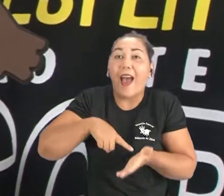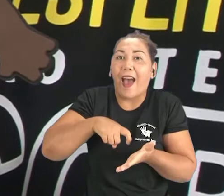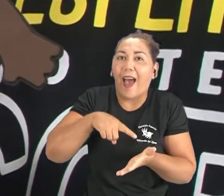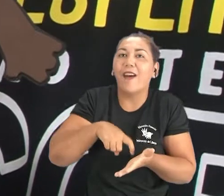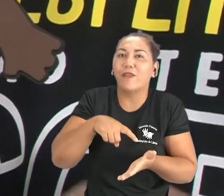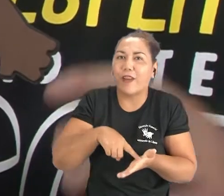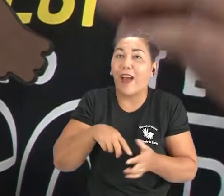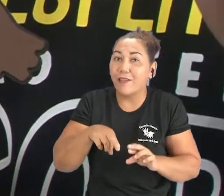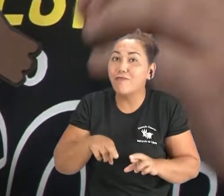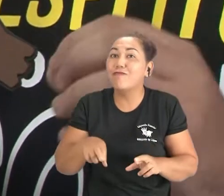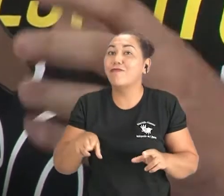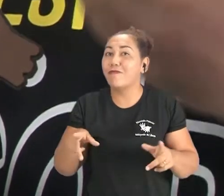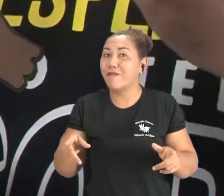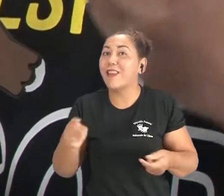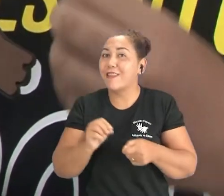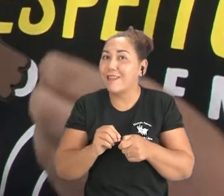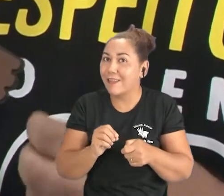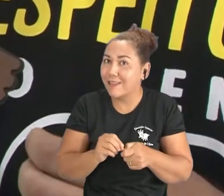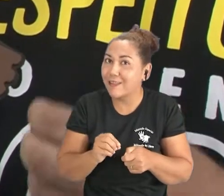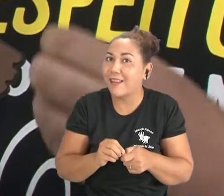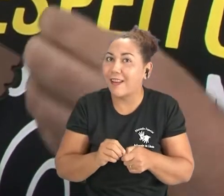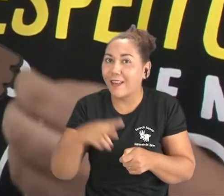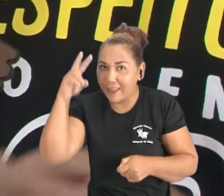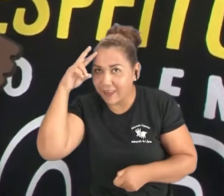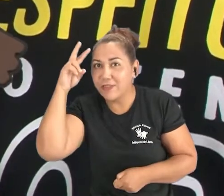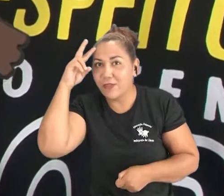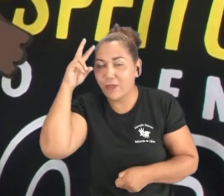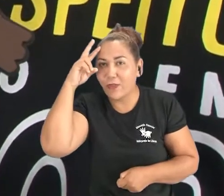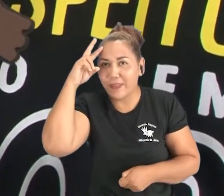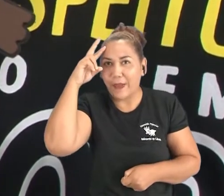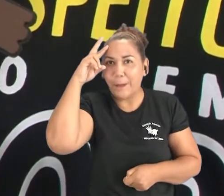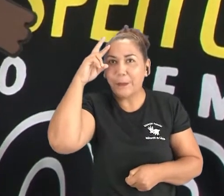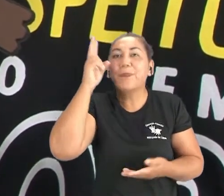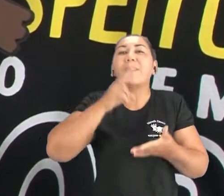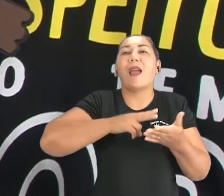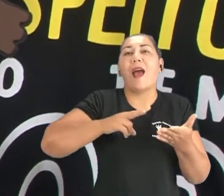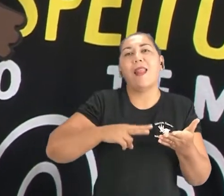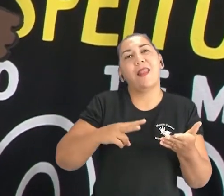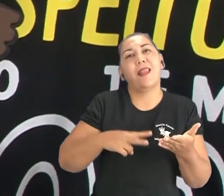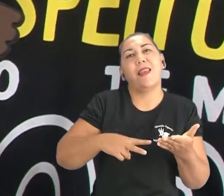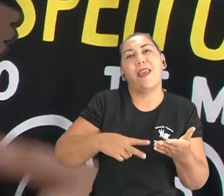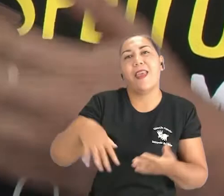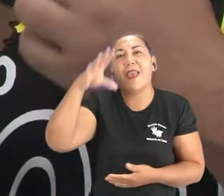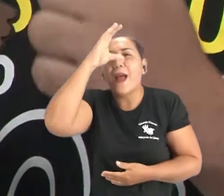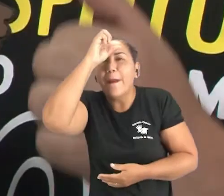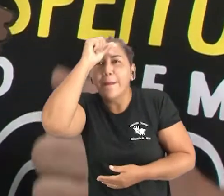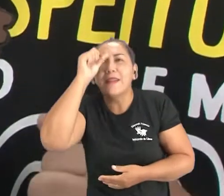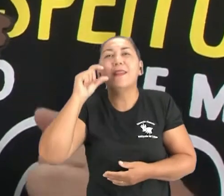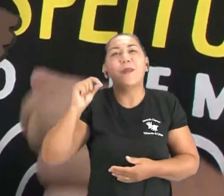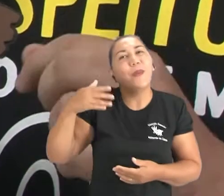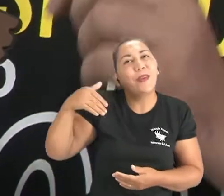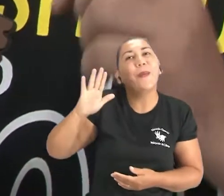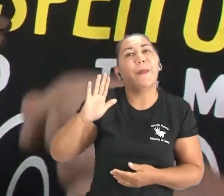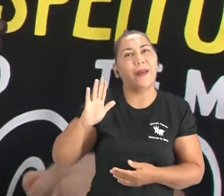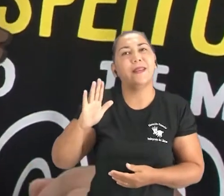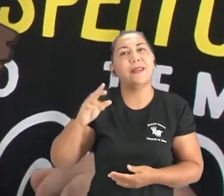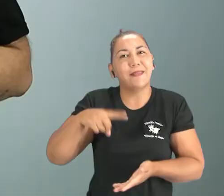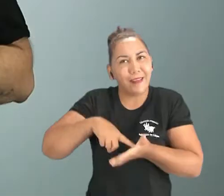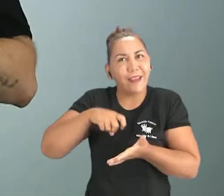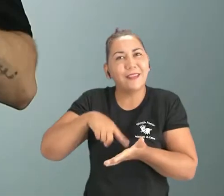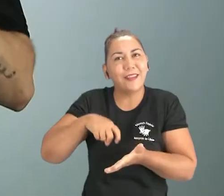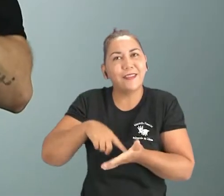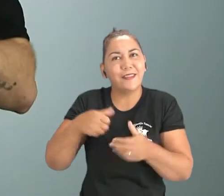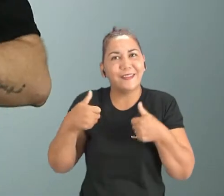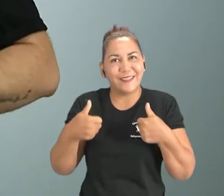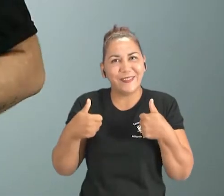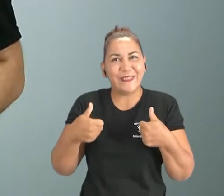história sabia nós vamos ler vamos falar um pouquinho mais né aprender um pouquinho o aceita desse